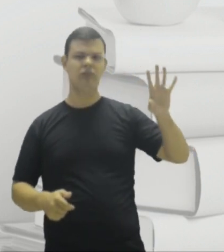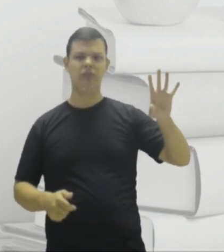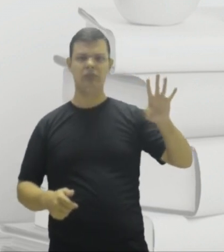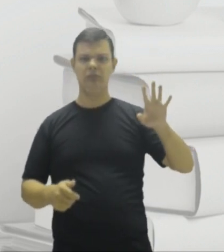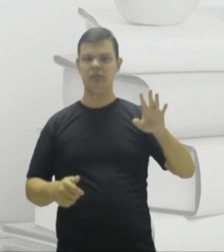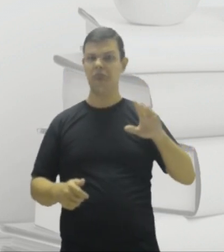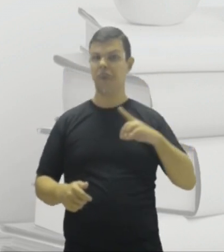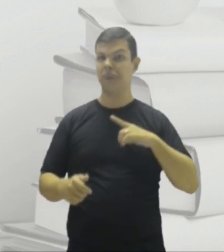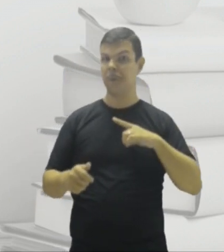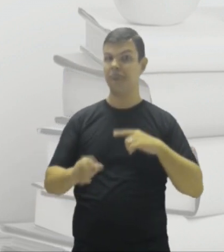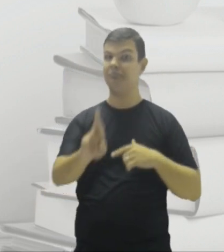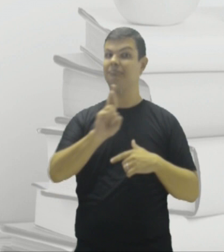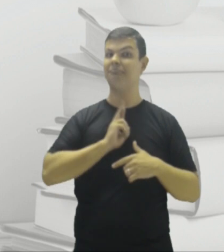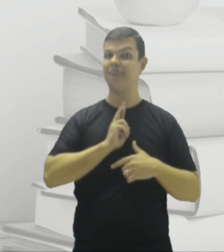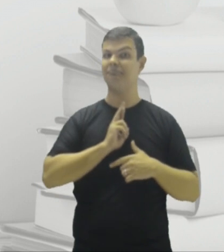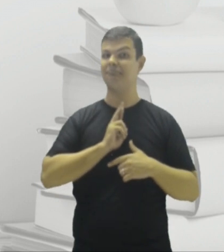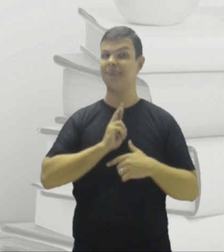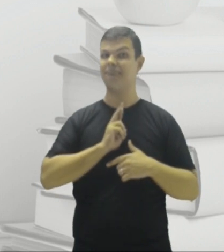Responde aí.